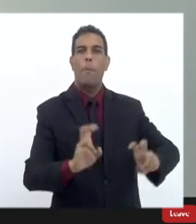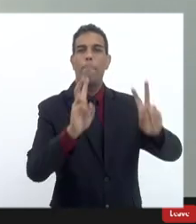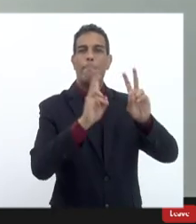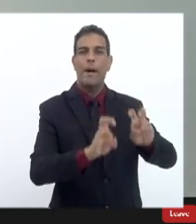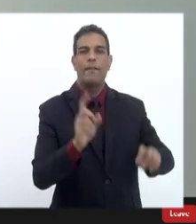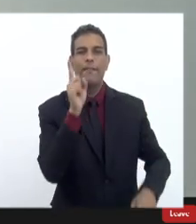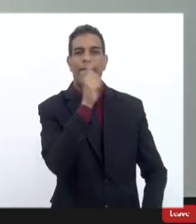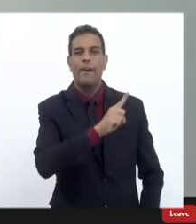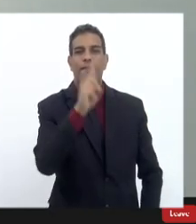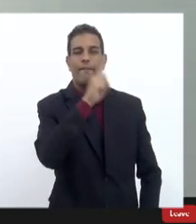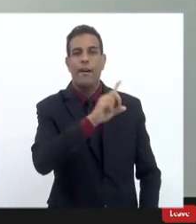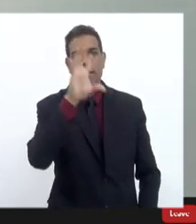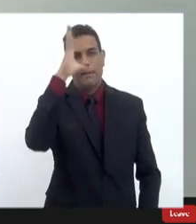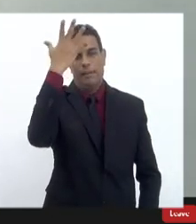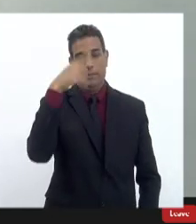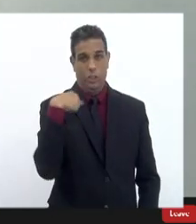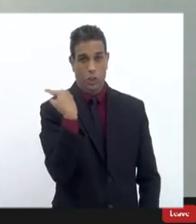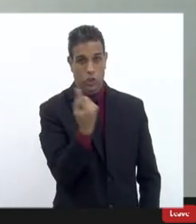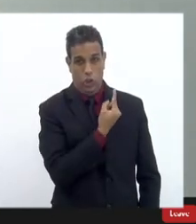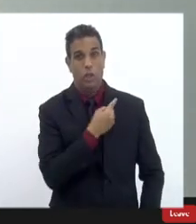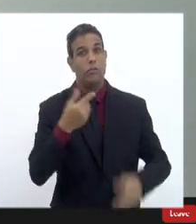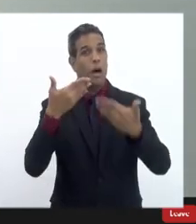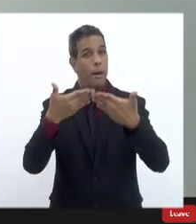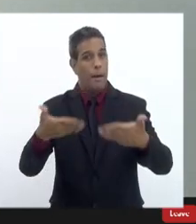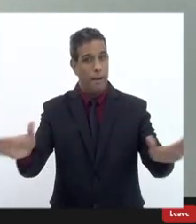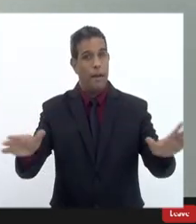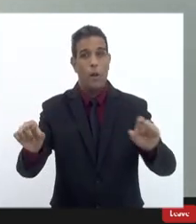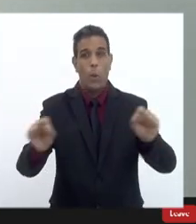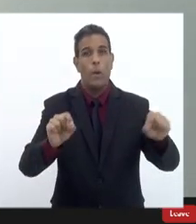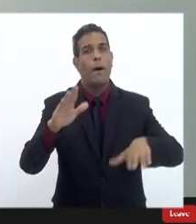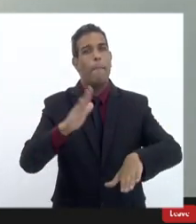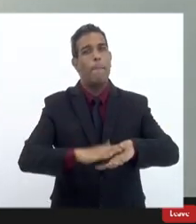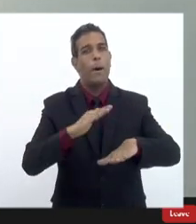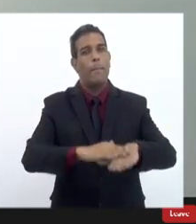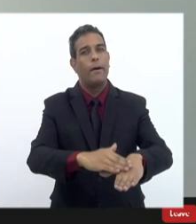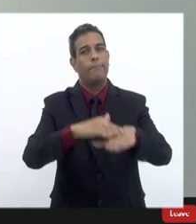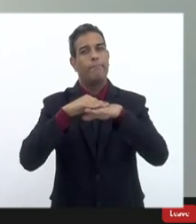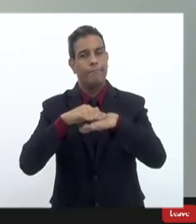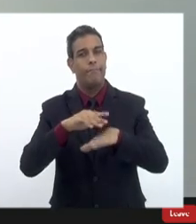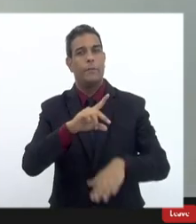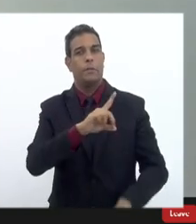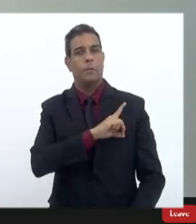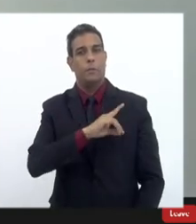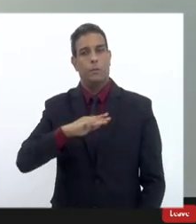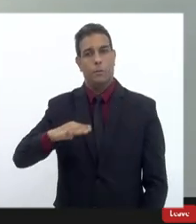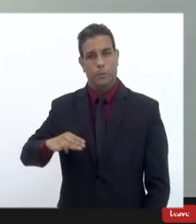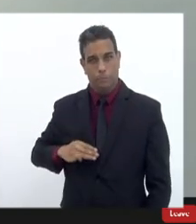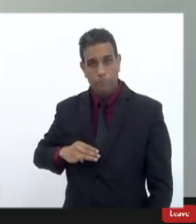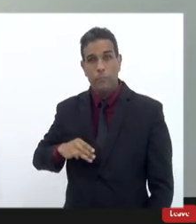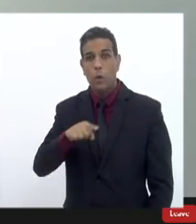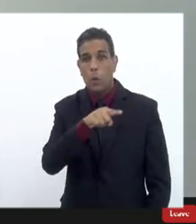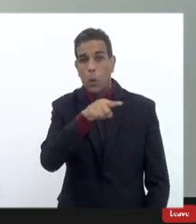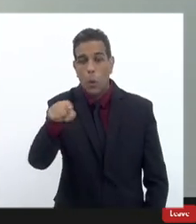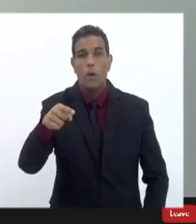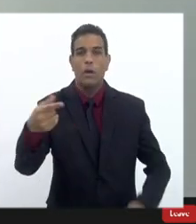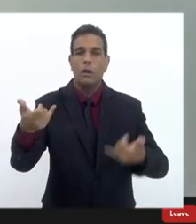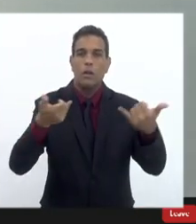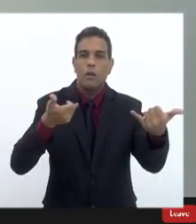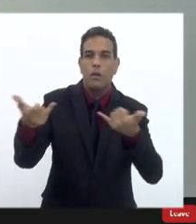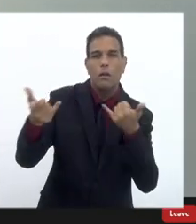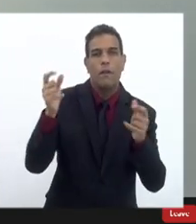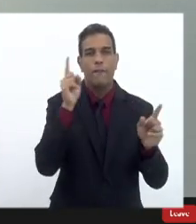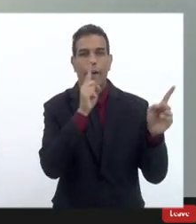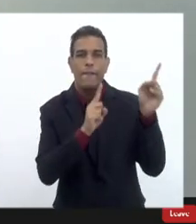dessas falhas. A gente continua com esse canal aberto, né? Podem procurar a ouvidoria da Defensoria Pública para noticiar essas